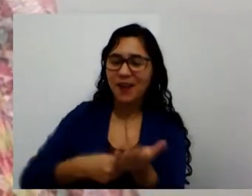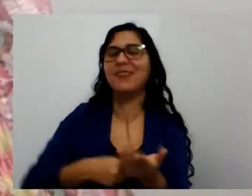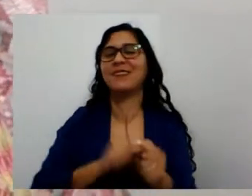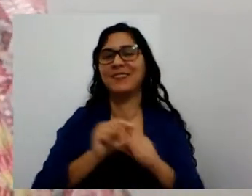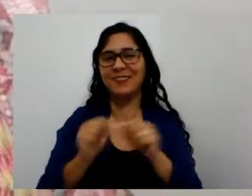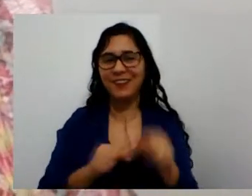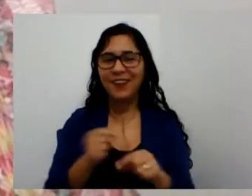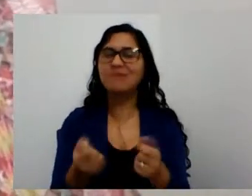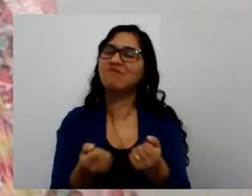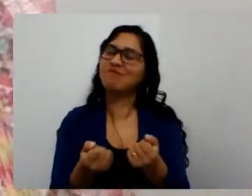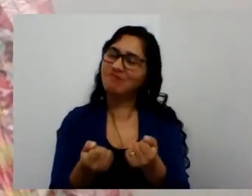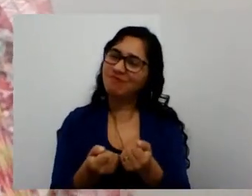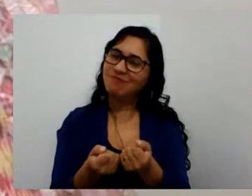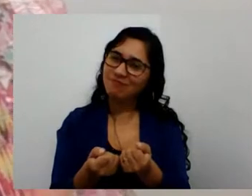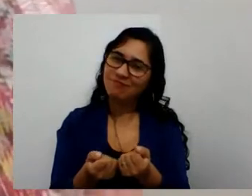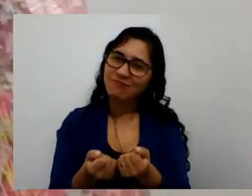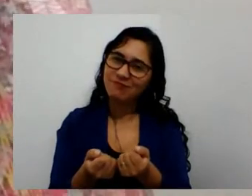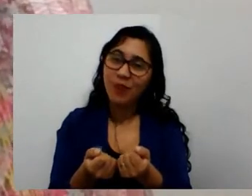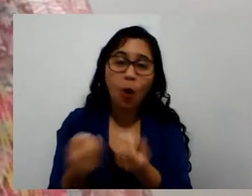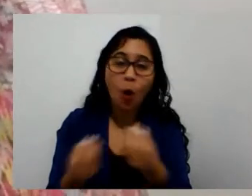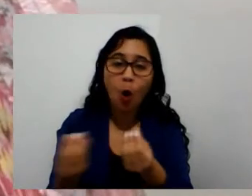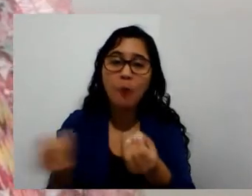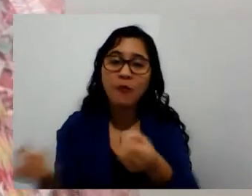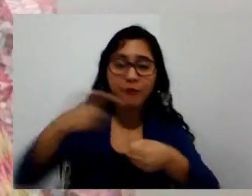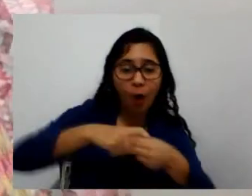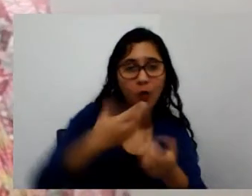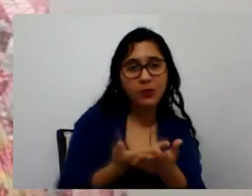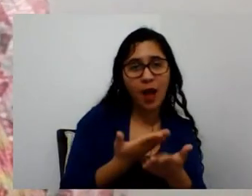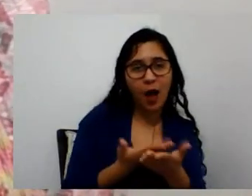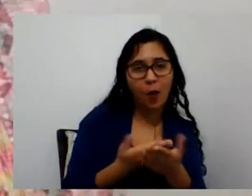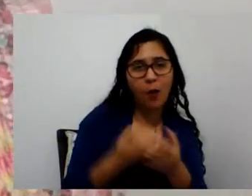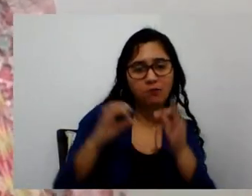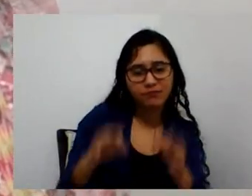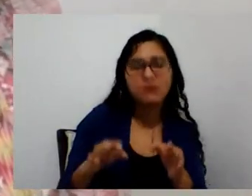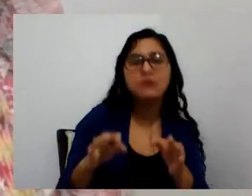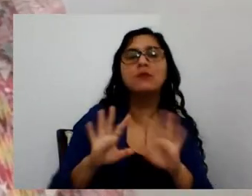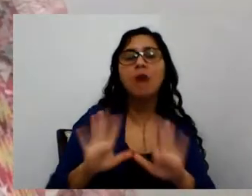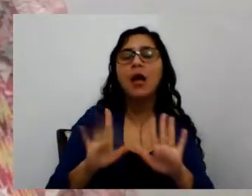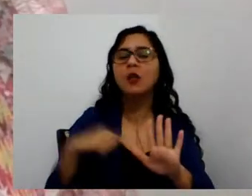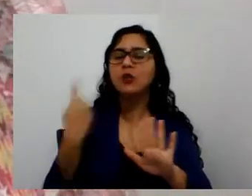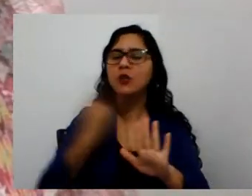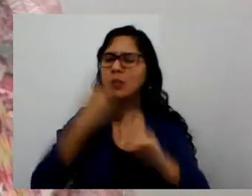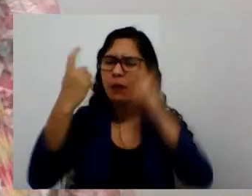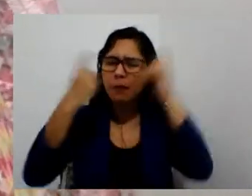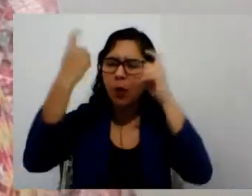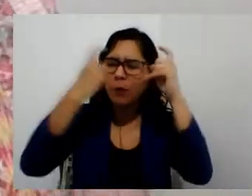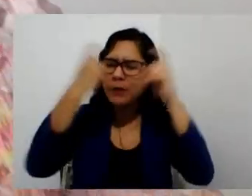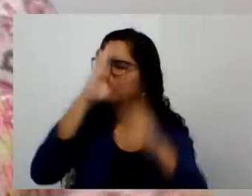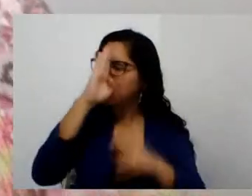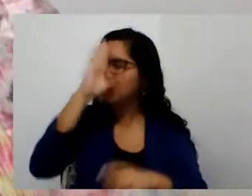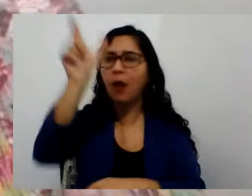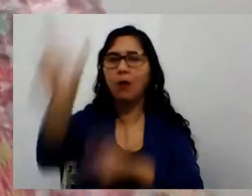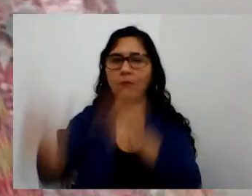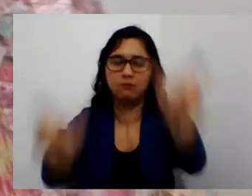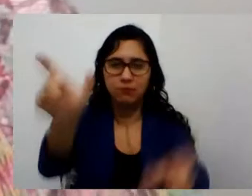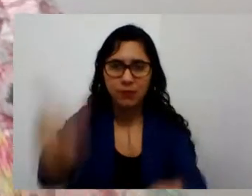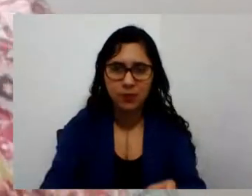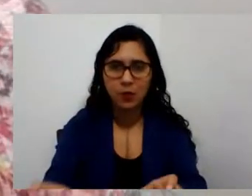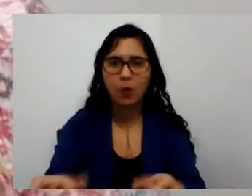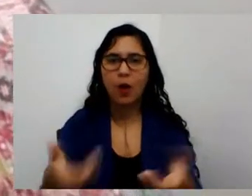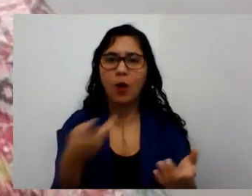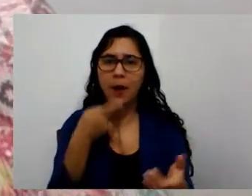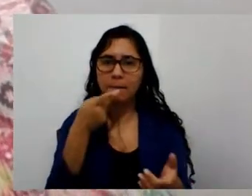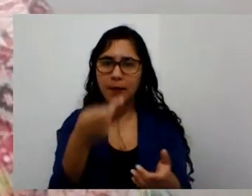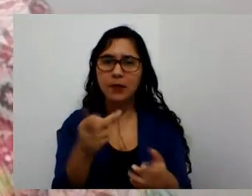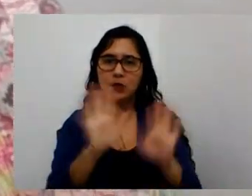forma adequada o retorno das aulas, por enquanto, mas nossa preocupação principal são as pessoas. Me despeço pedindo